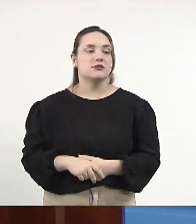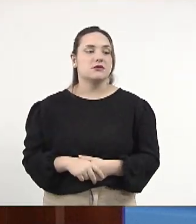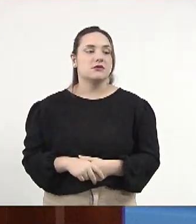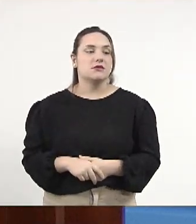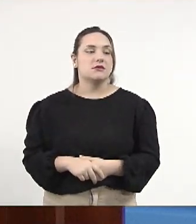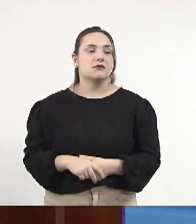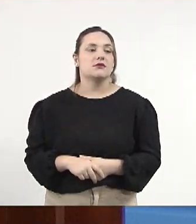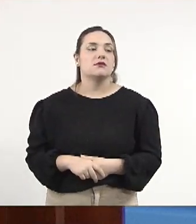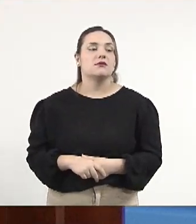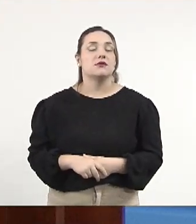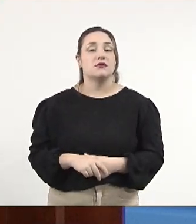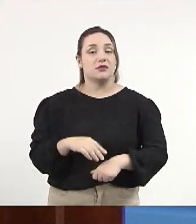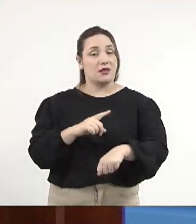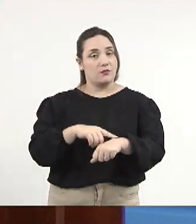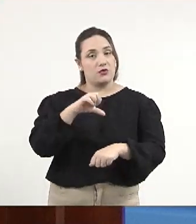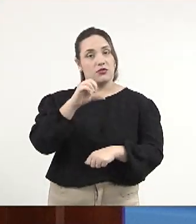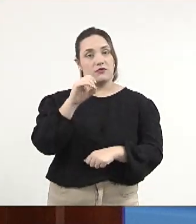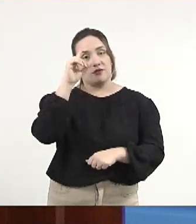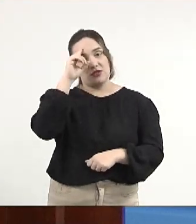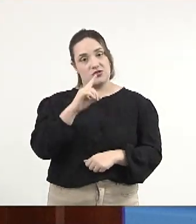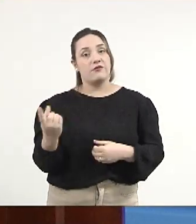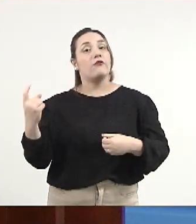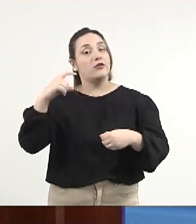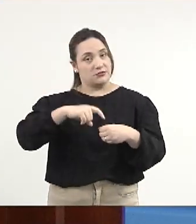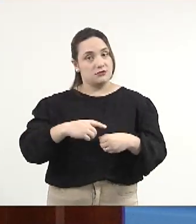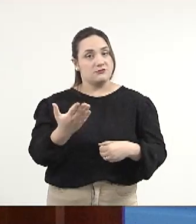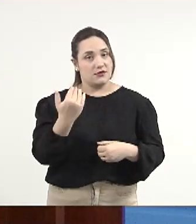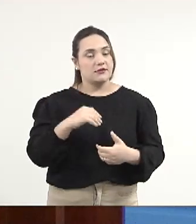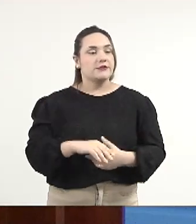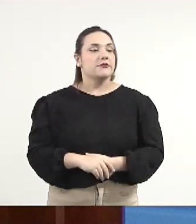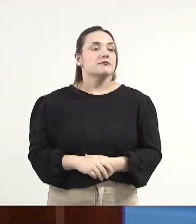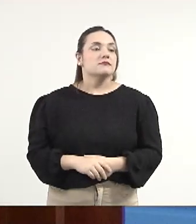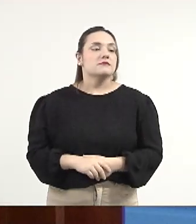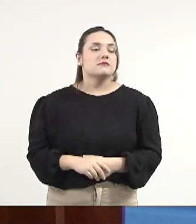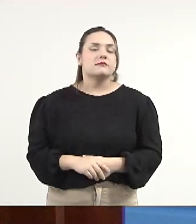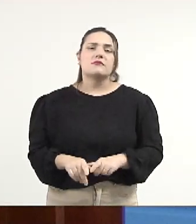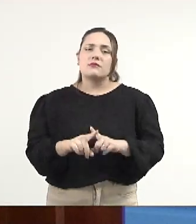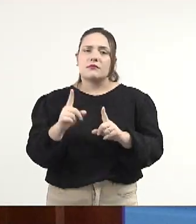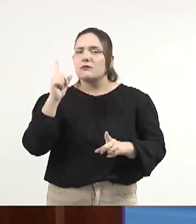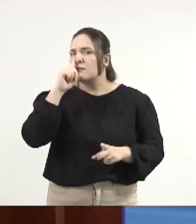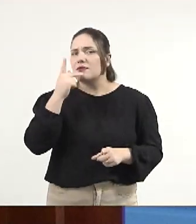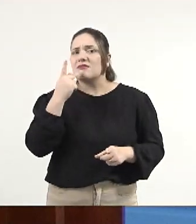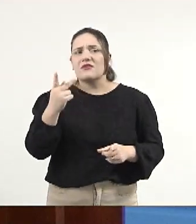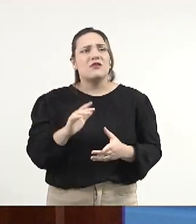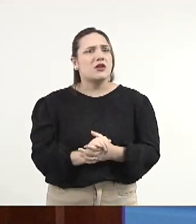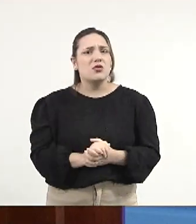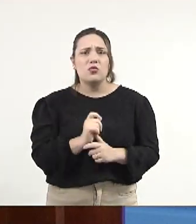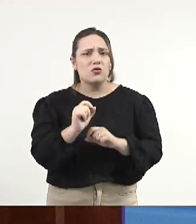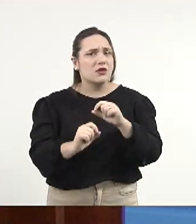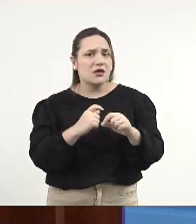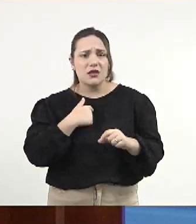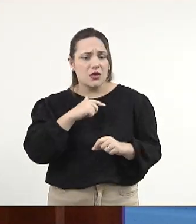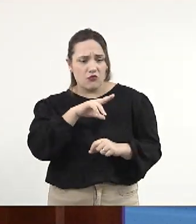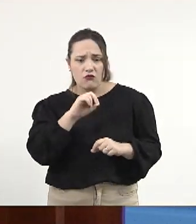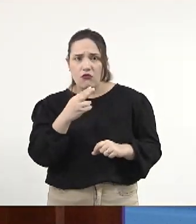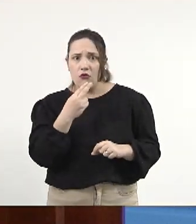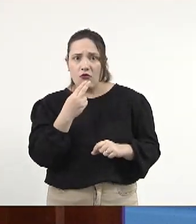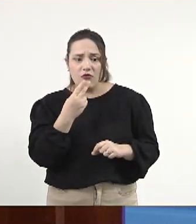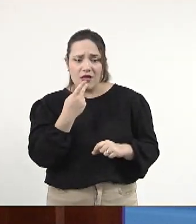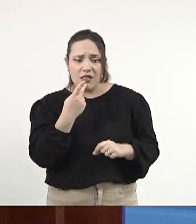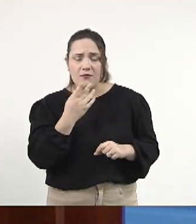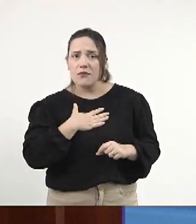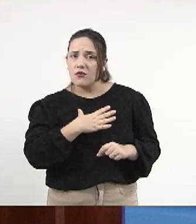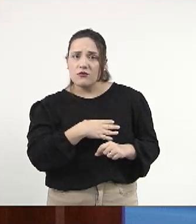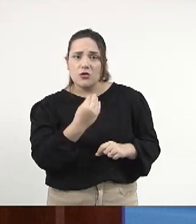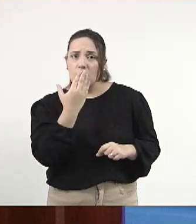Volta daqui a 90 dias. E a mãe diz assim: eu vou falar para o meu filho ficar